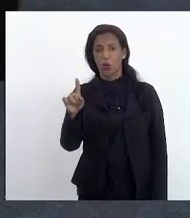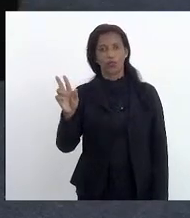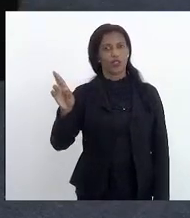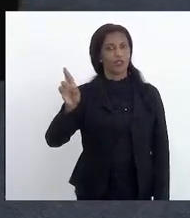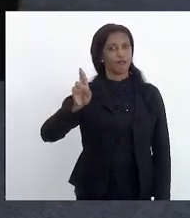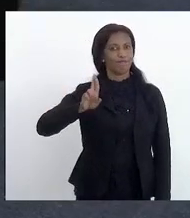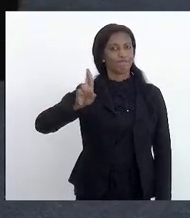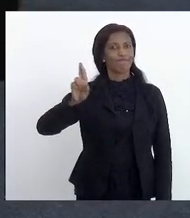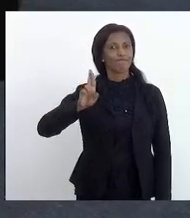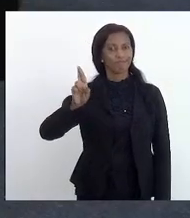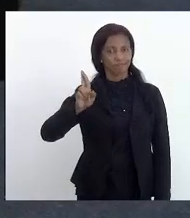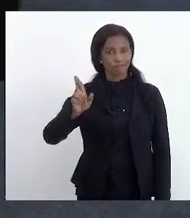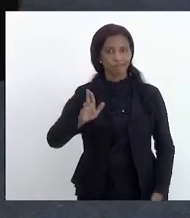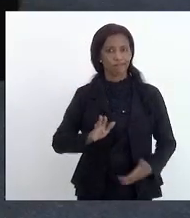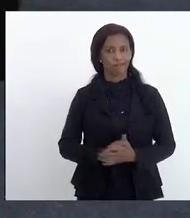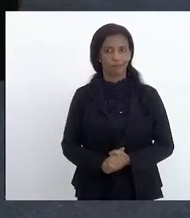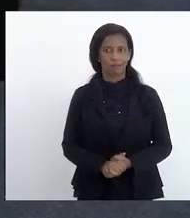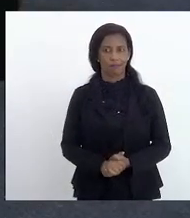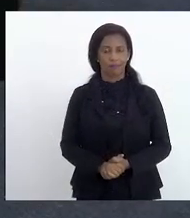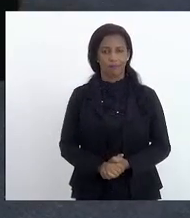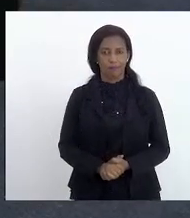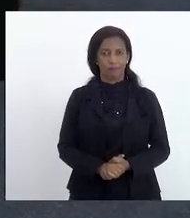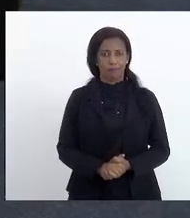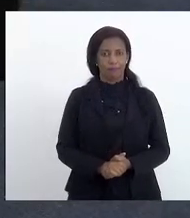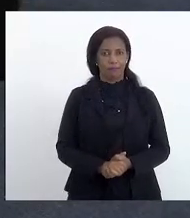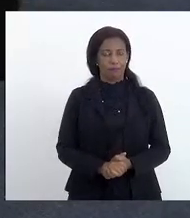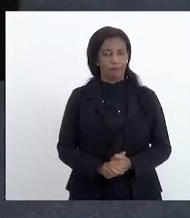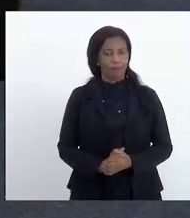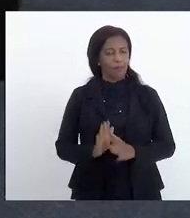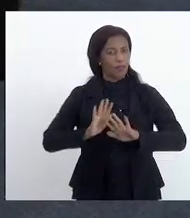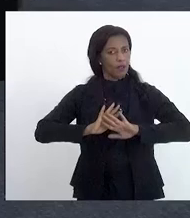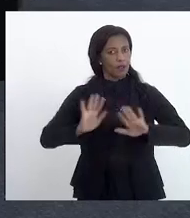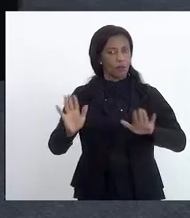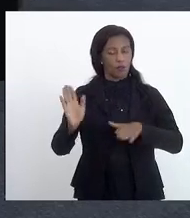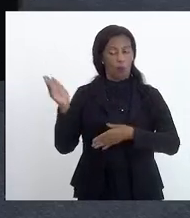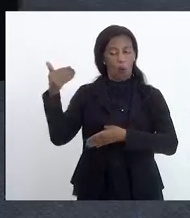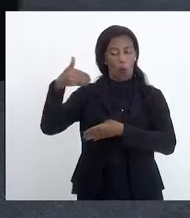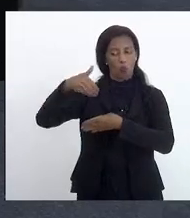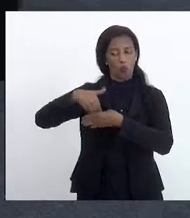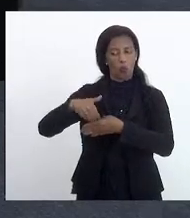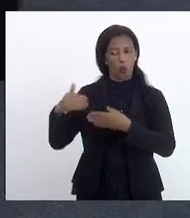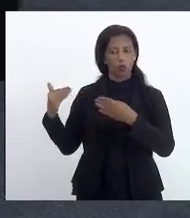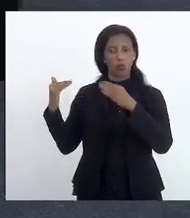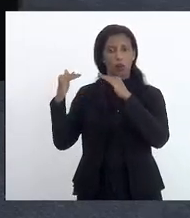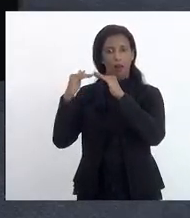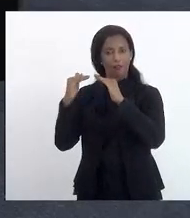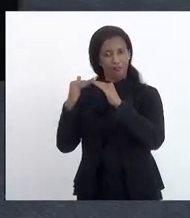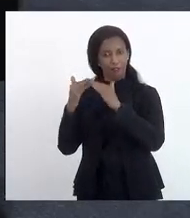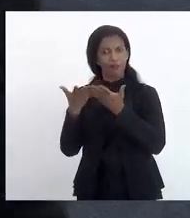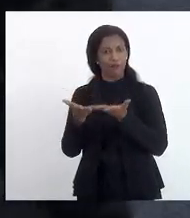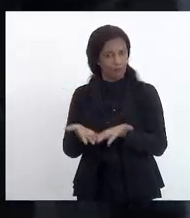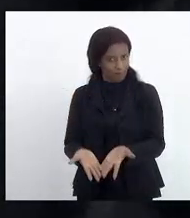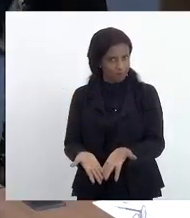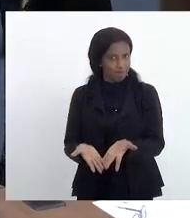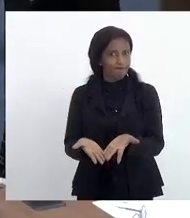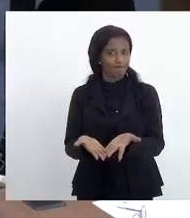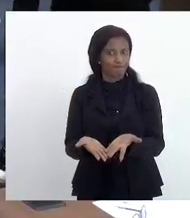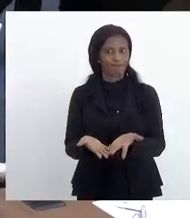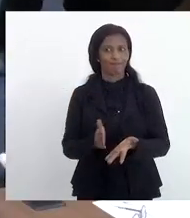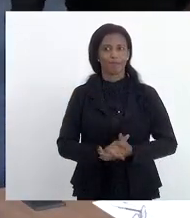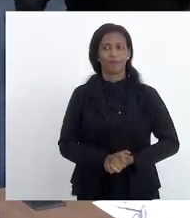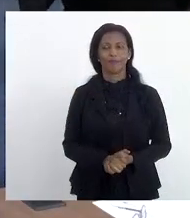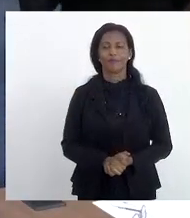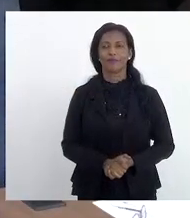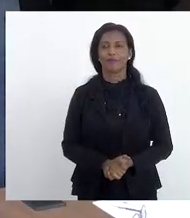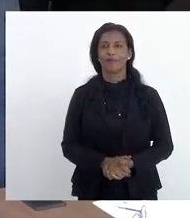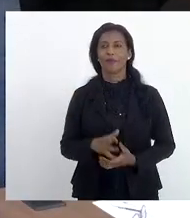Então, estamos aqui declarando nosso voto a favor do acordo. Ok.